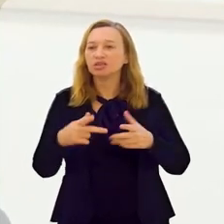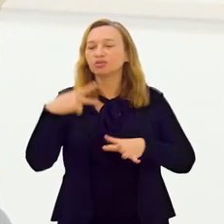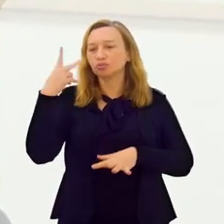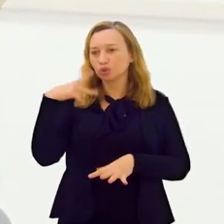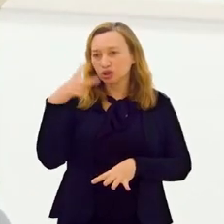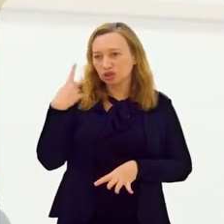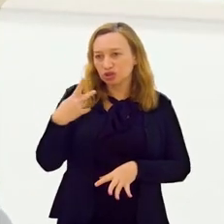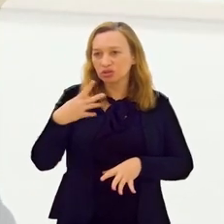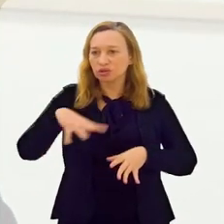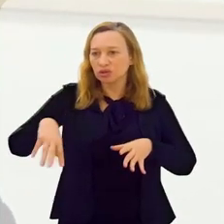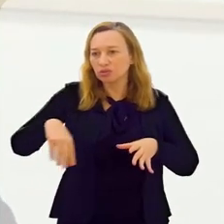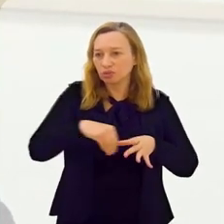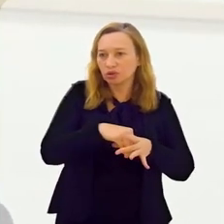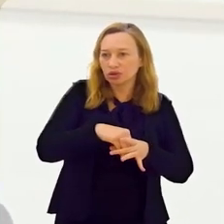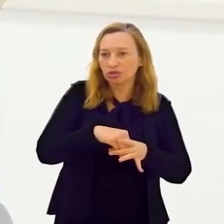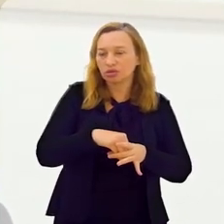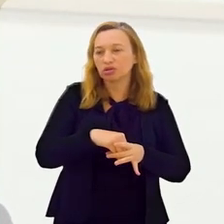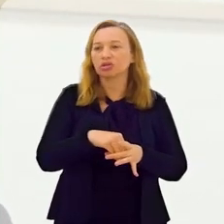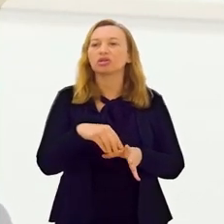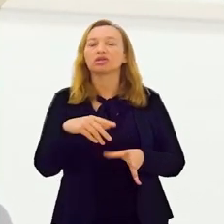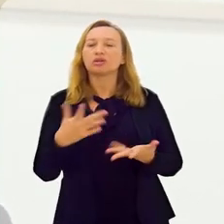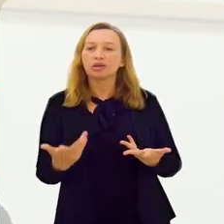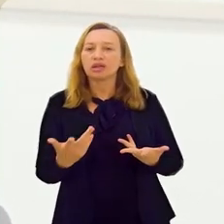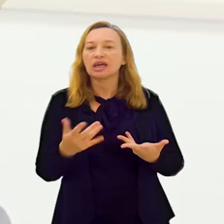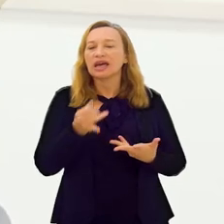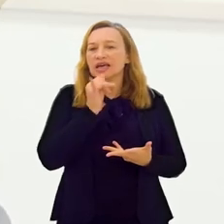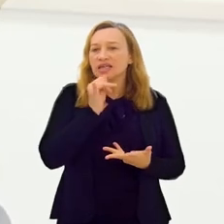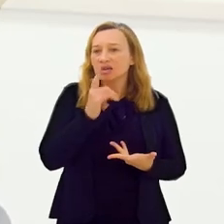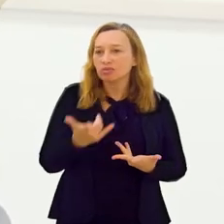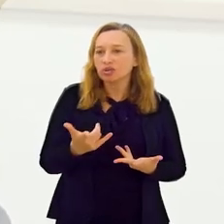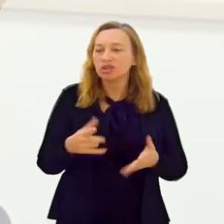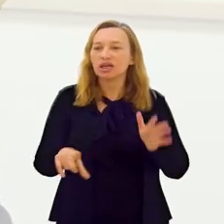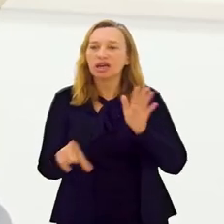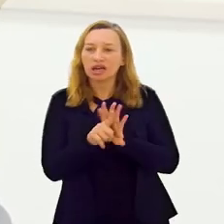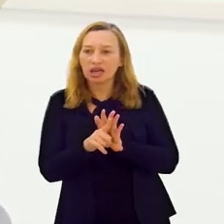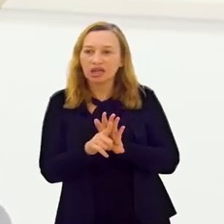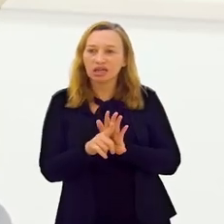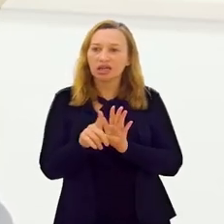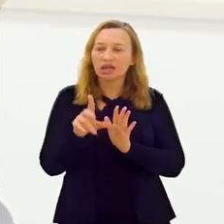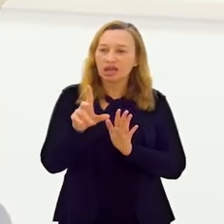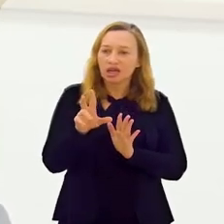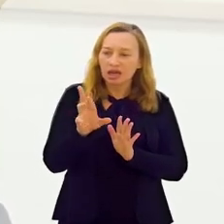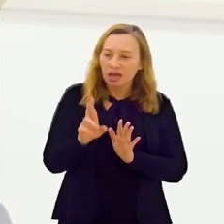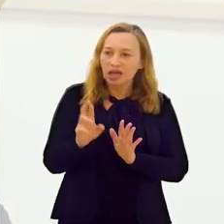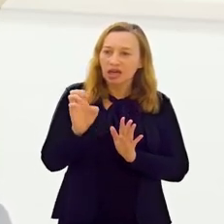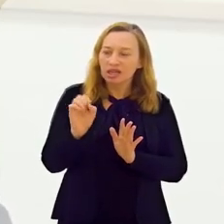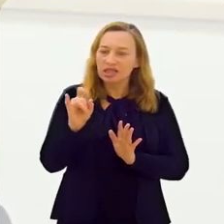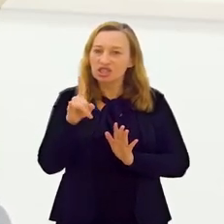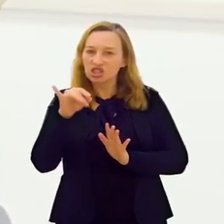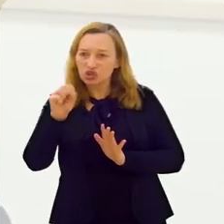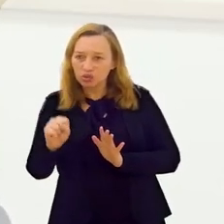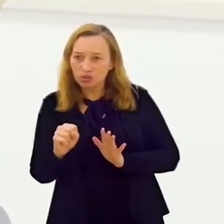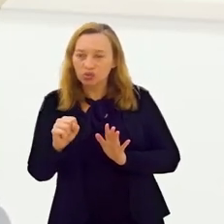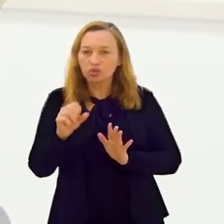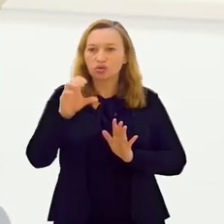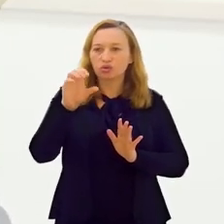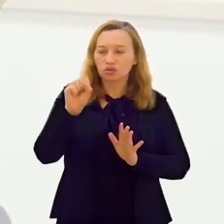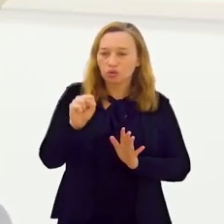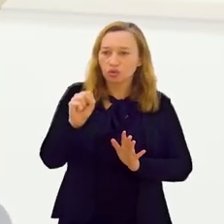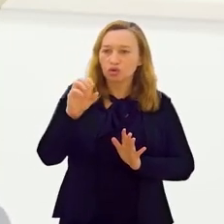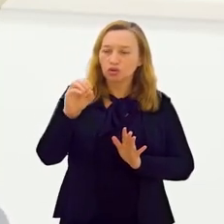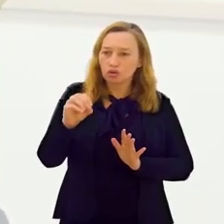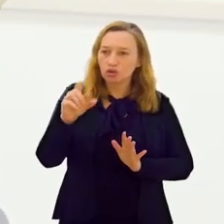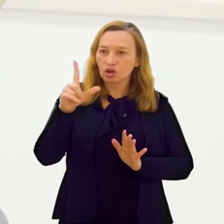as grandes políticas ou mesmo implementam as grandes políticas. Nós, por exemplo, temos a Lei dos Resíduos Sólidos,